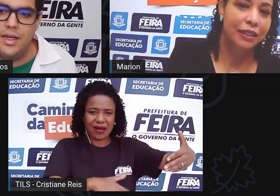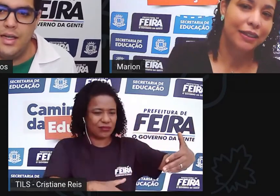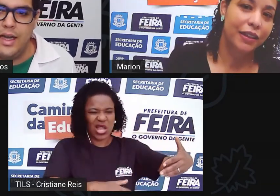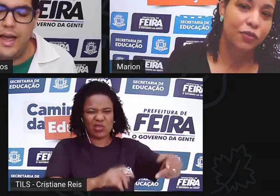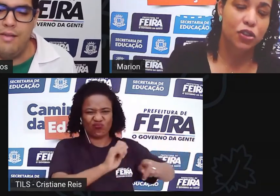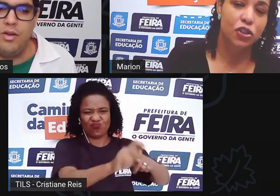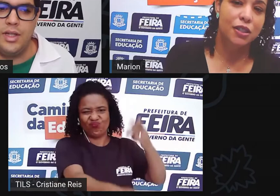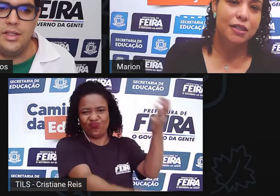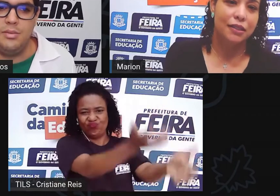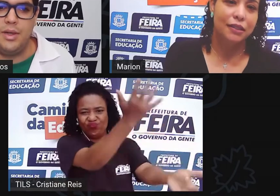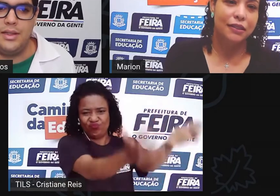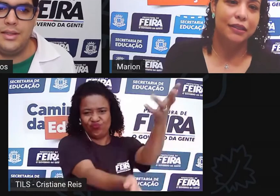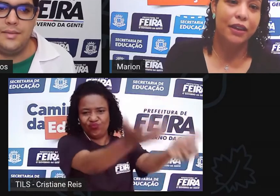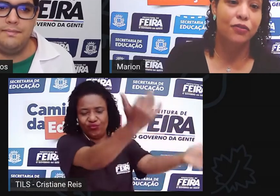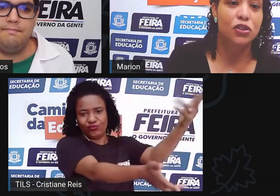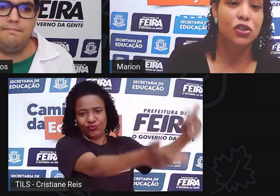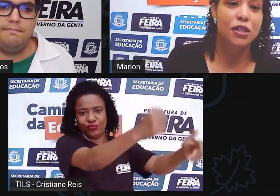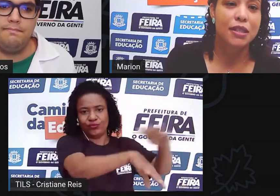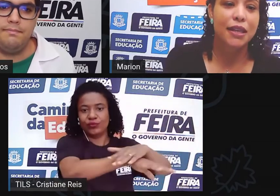caso.